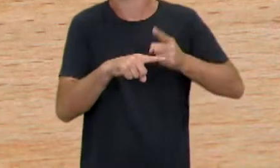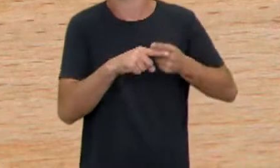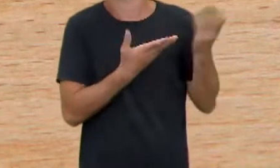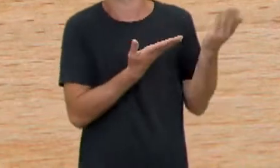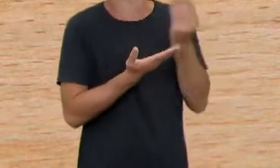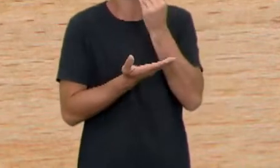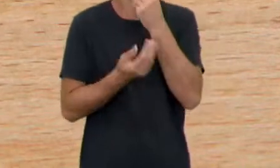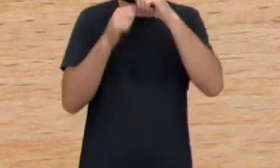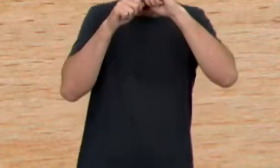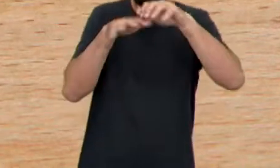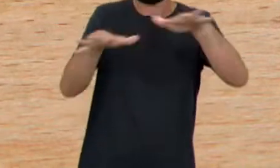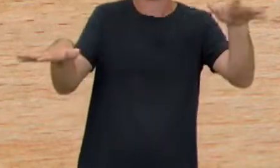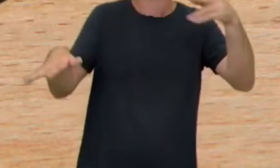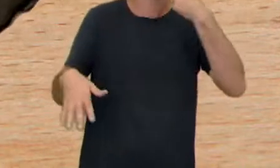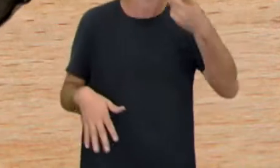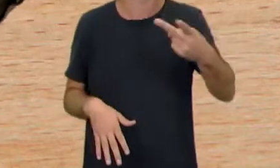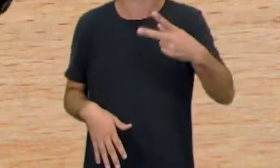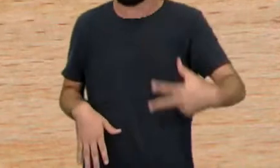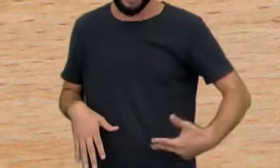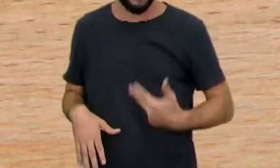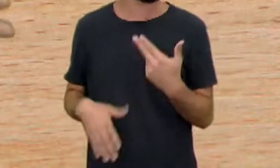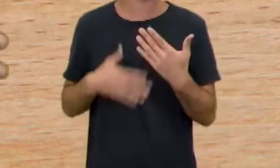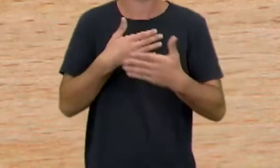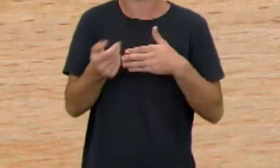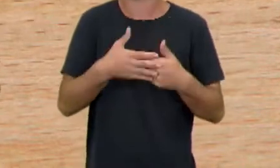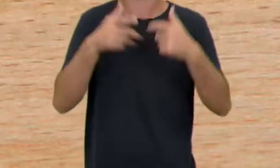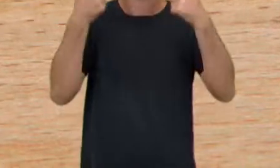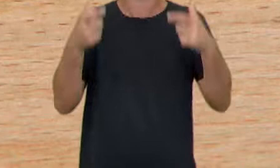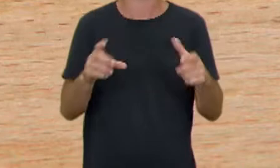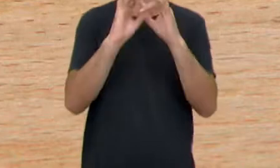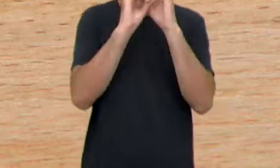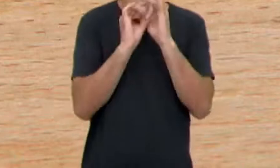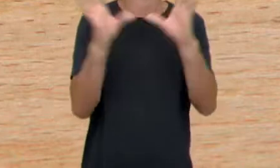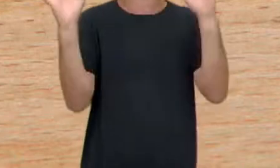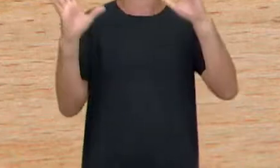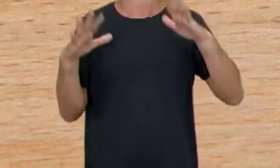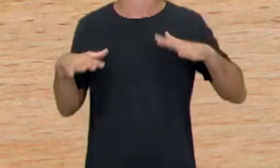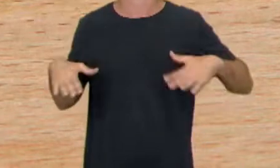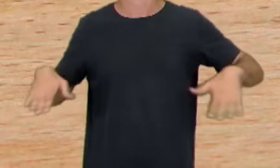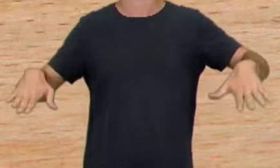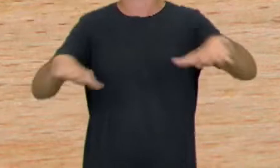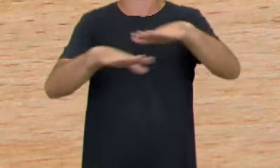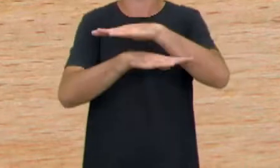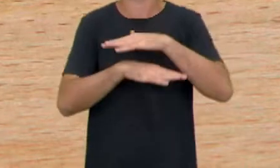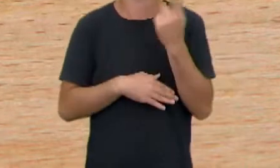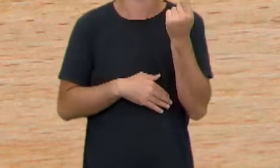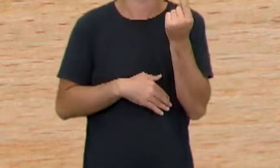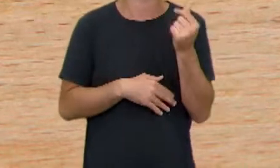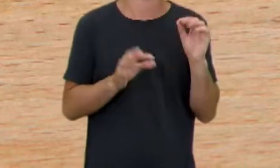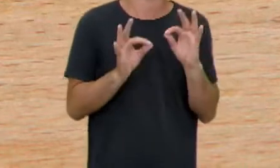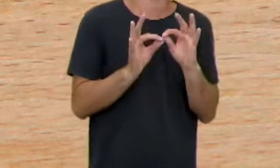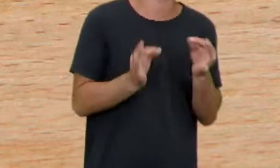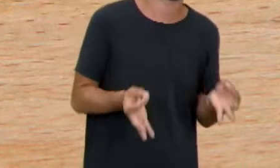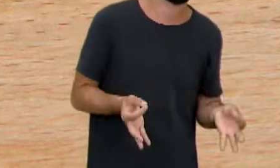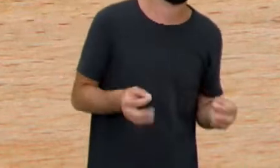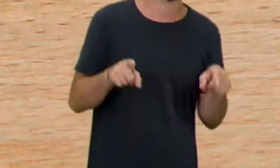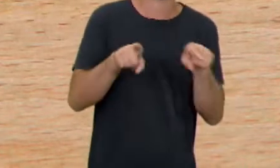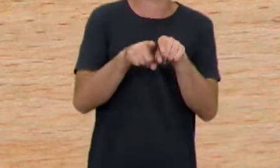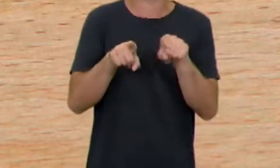lugares, castração disponível em todas as esquinas do país para todo mundo, né? Tanto por preço popular como a